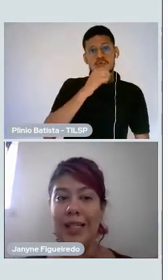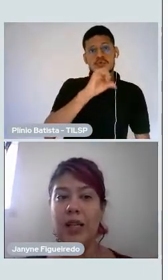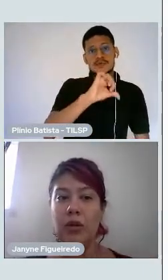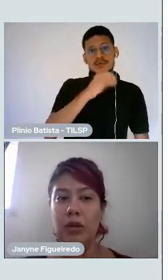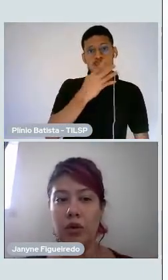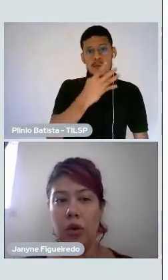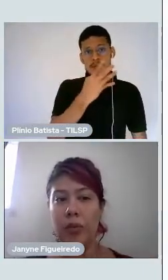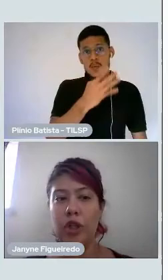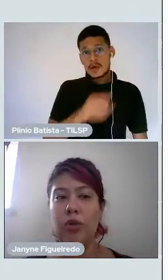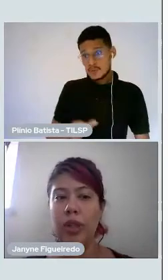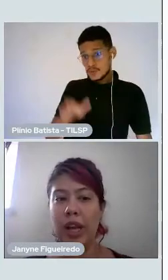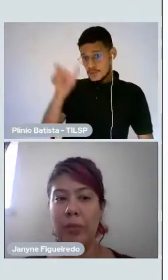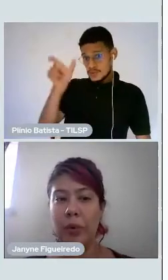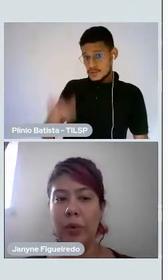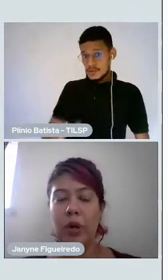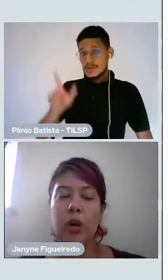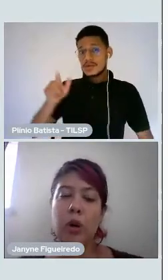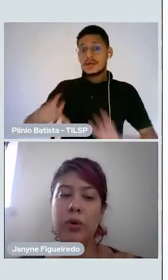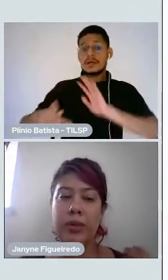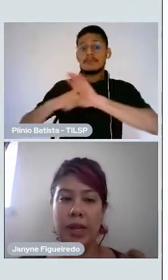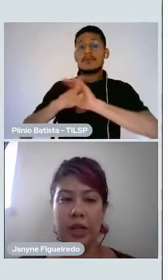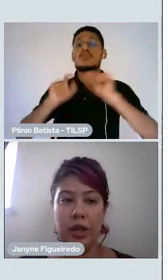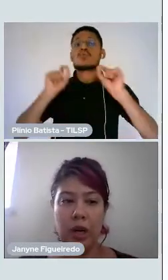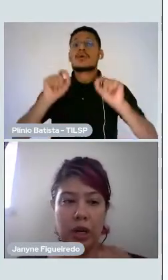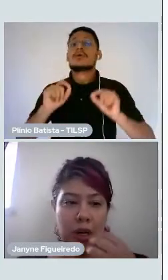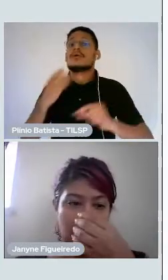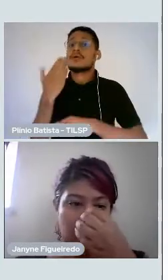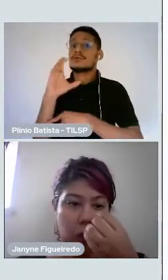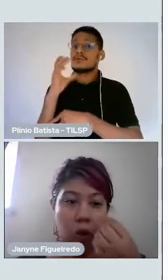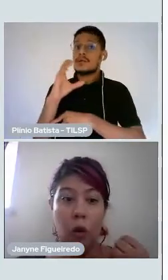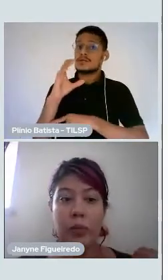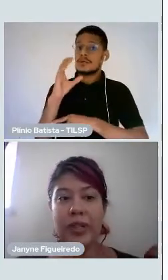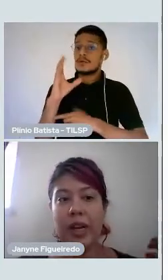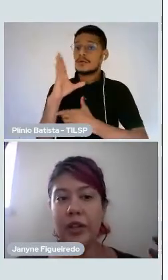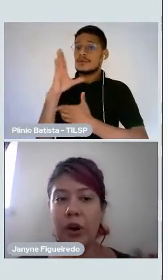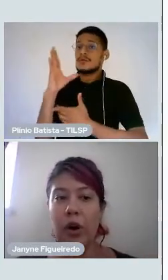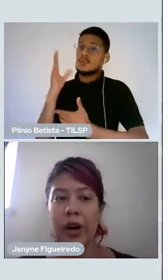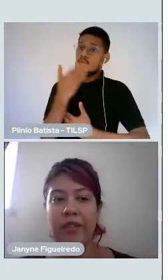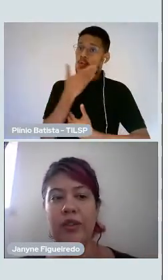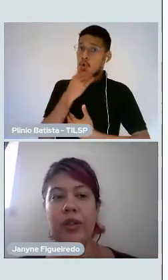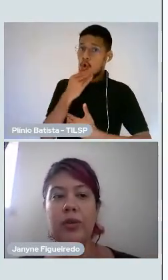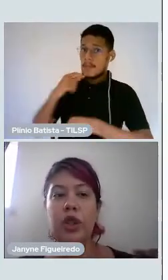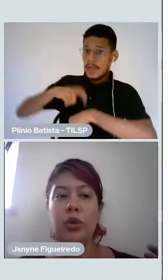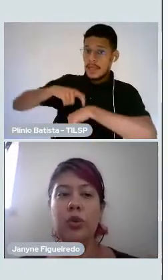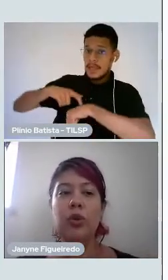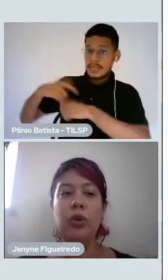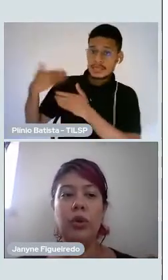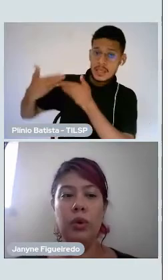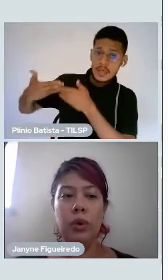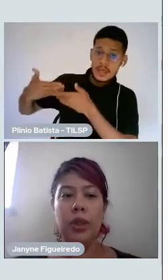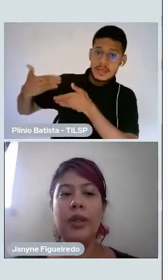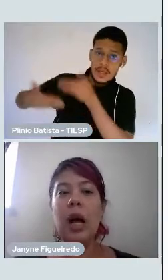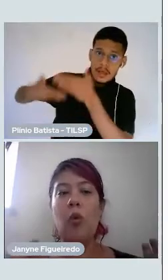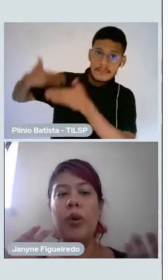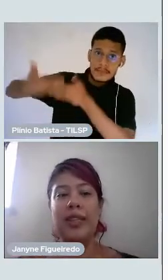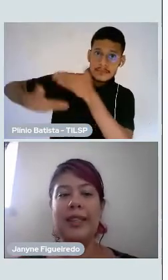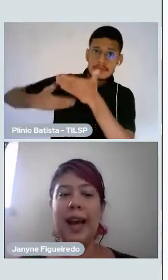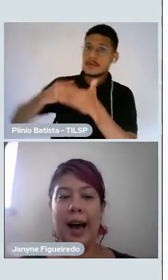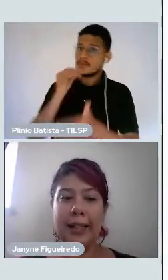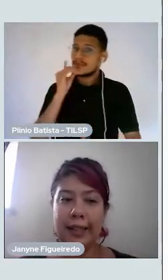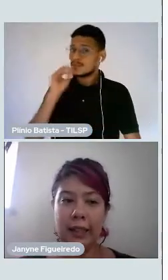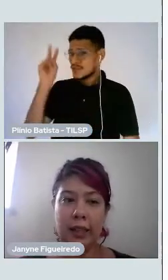a ciência dos homens no tempo, ou seja, como se a história fosse um estudo